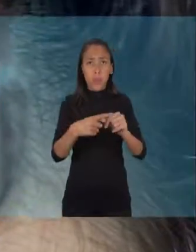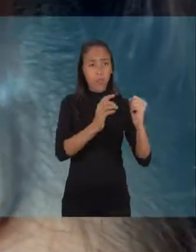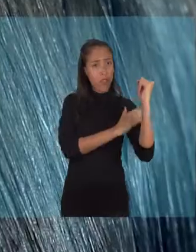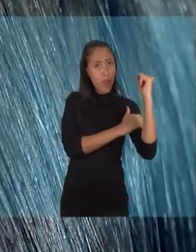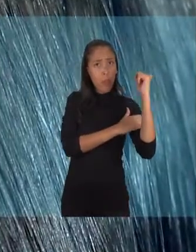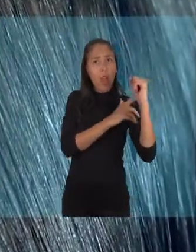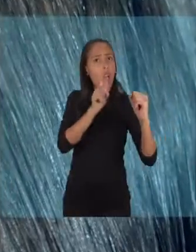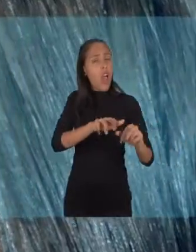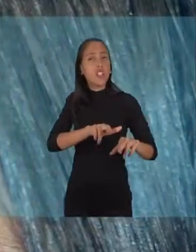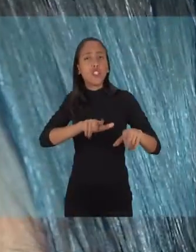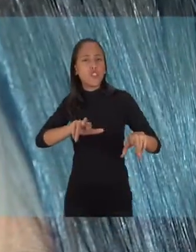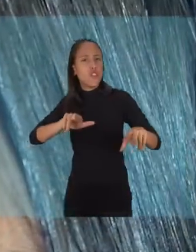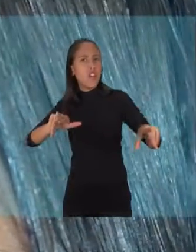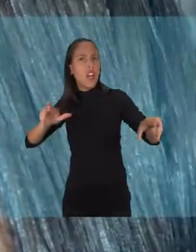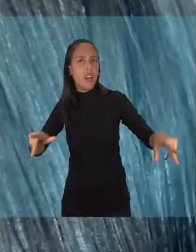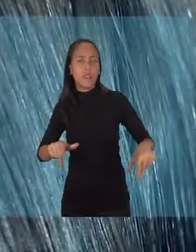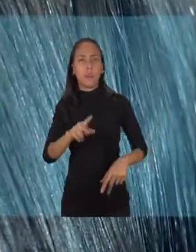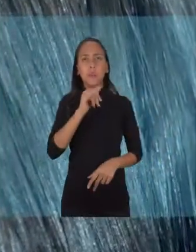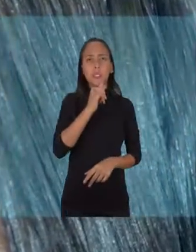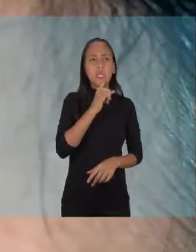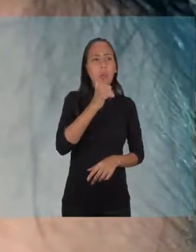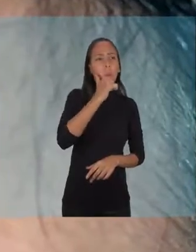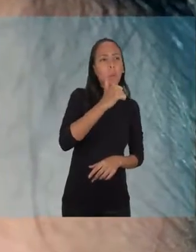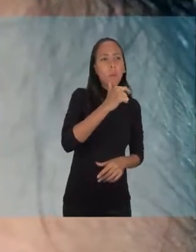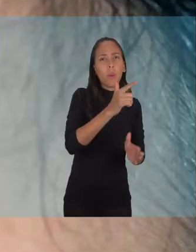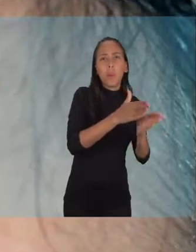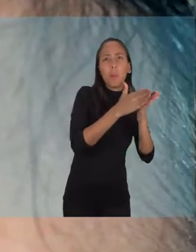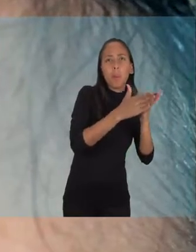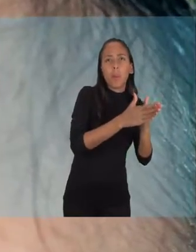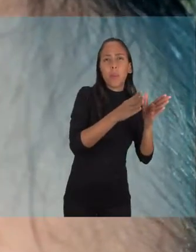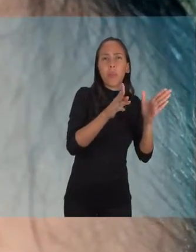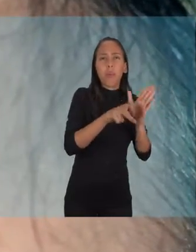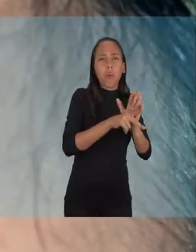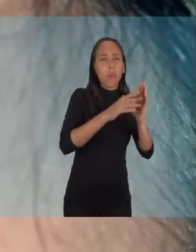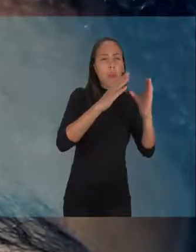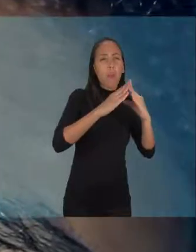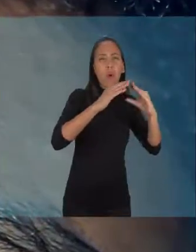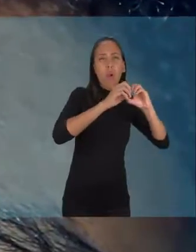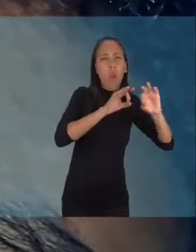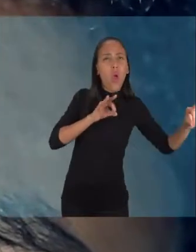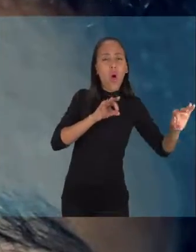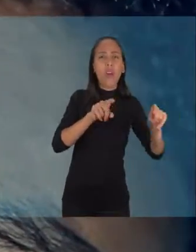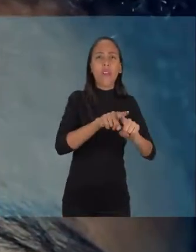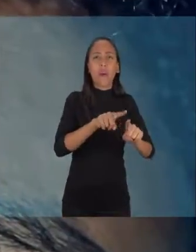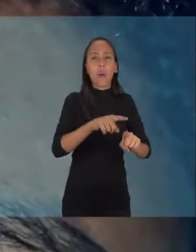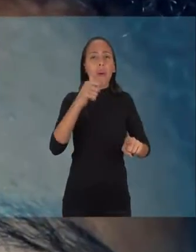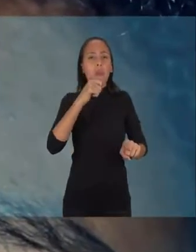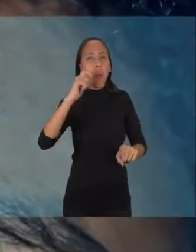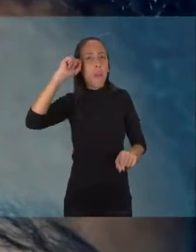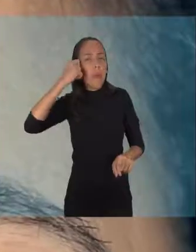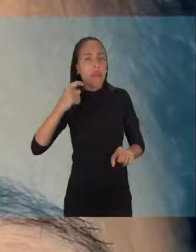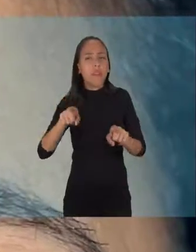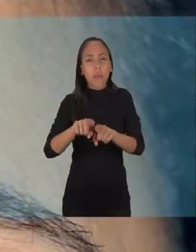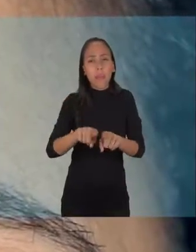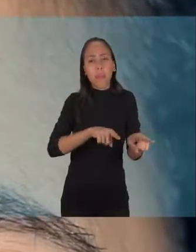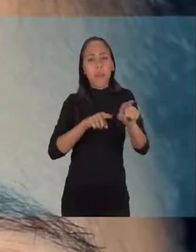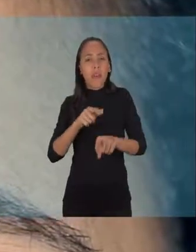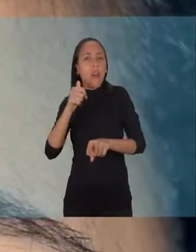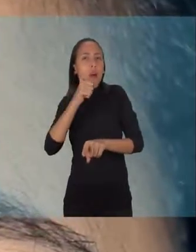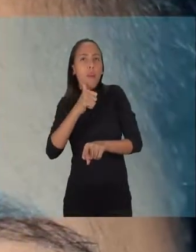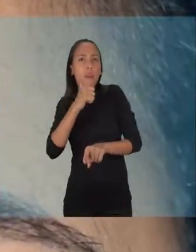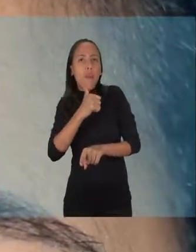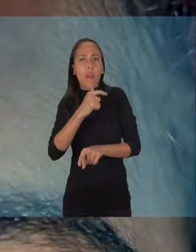é diferente de uma mulher da periferia falar sobre feminismo, que é diferente de uma mulher negra falar sobre feminismo, que é diferente de